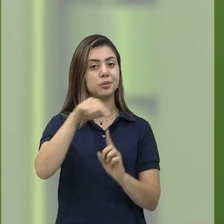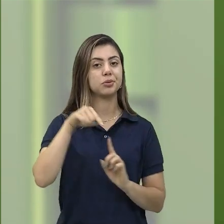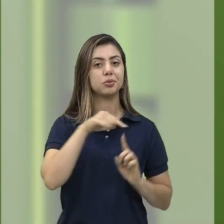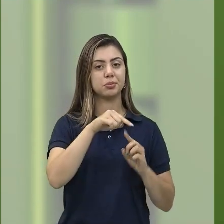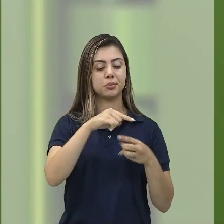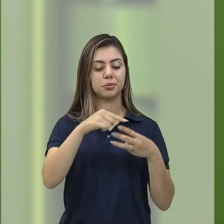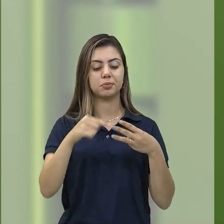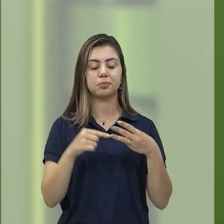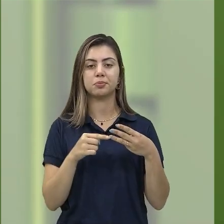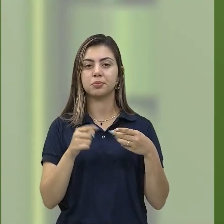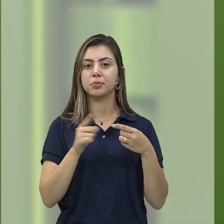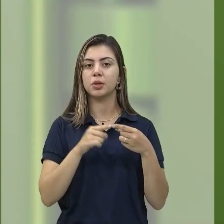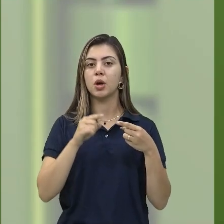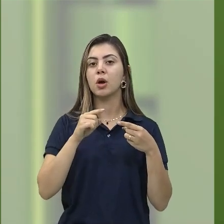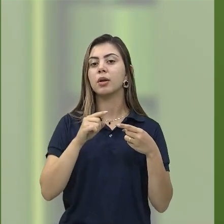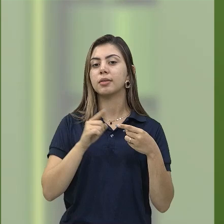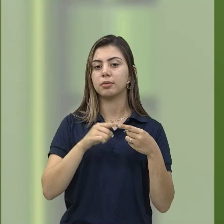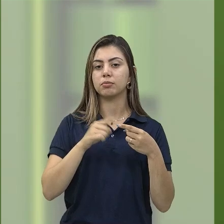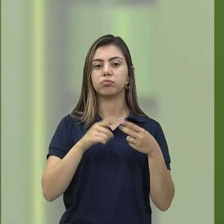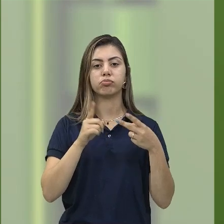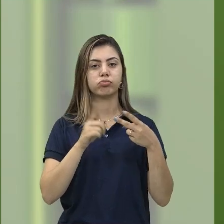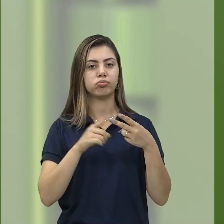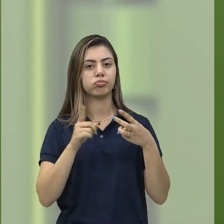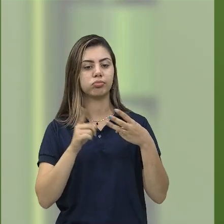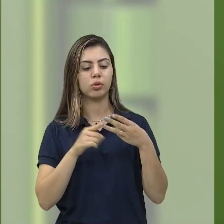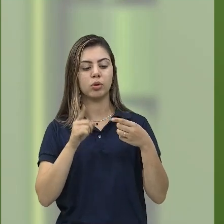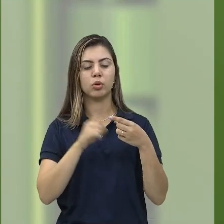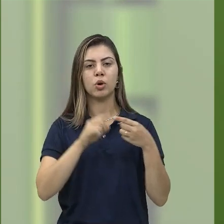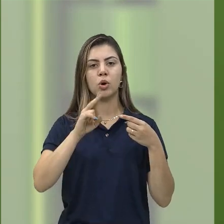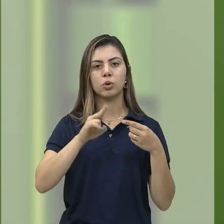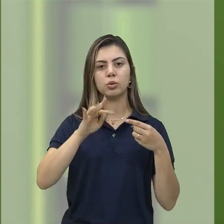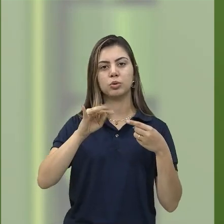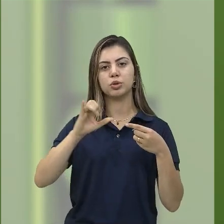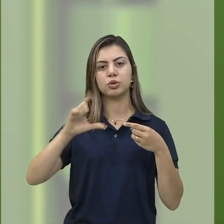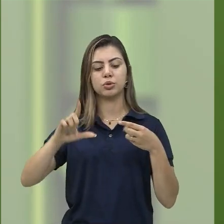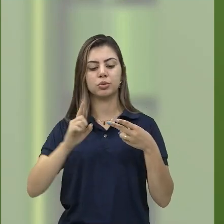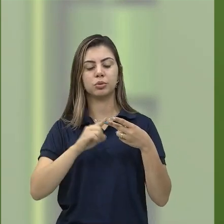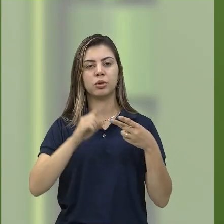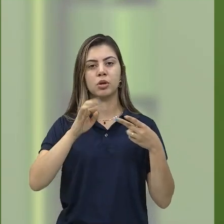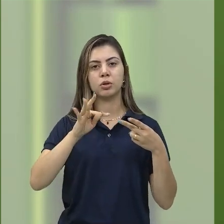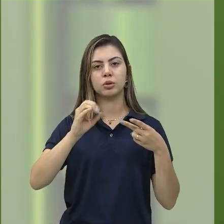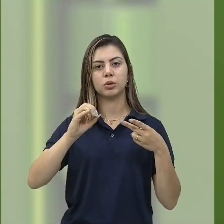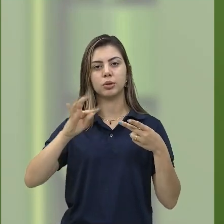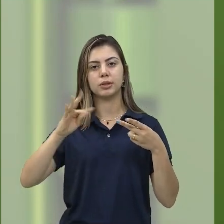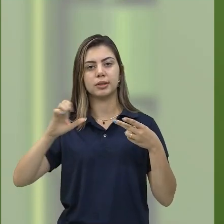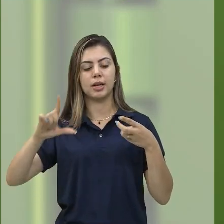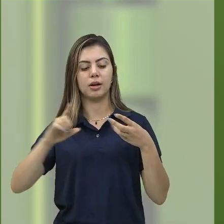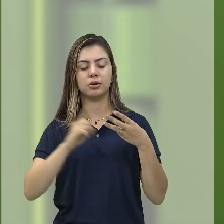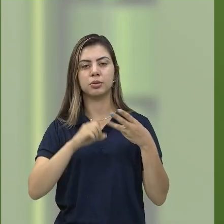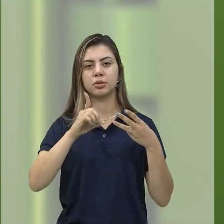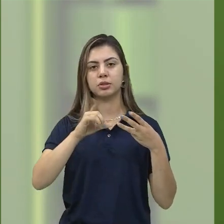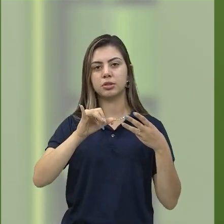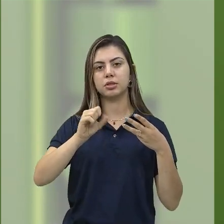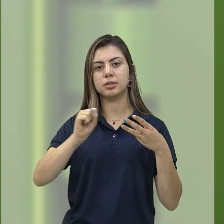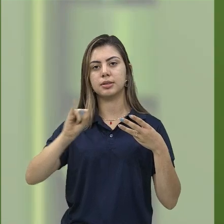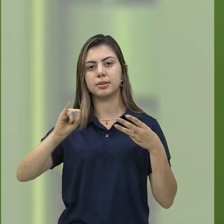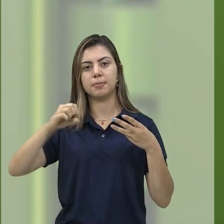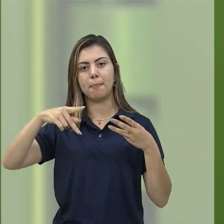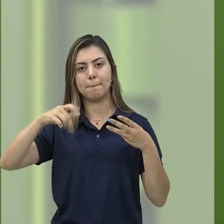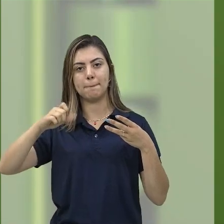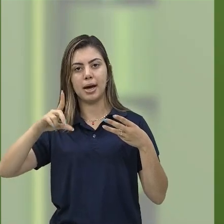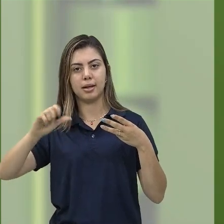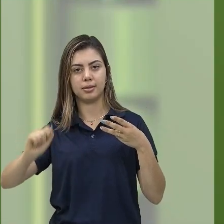ter a potência útil, eu vou ter a potência total e eu vou ter também a potência dissipada. Vamos começar falando da